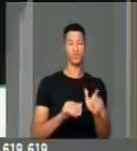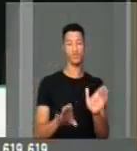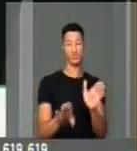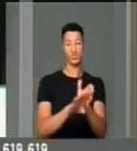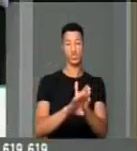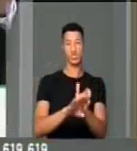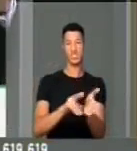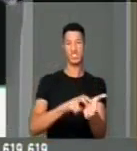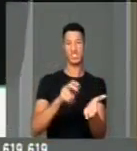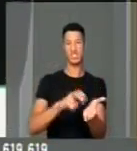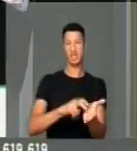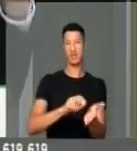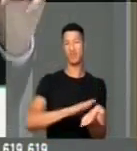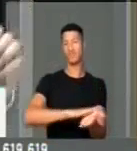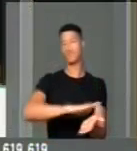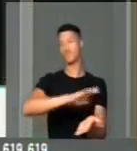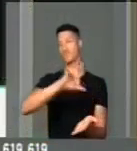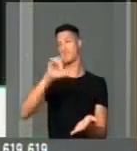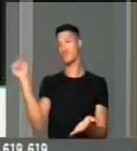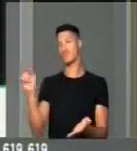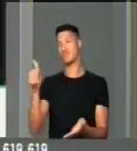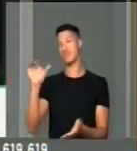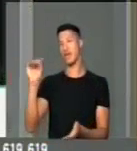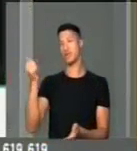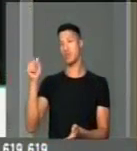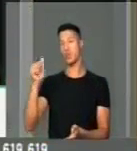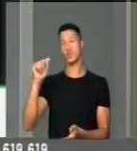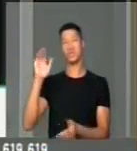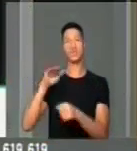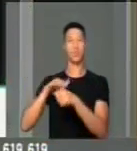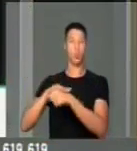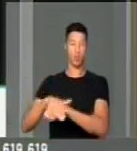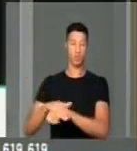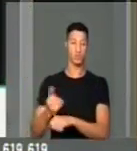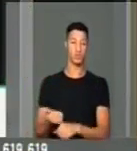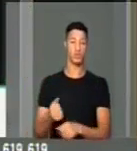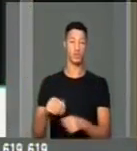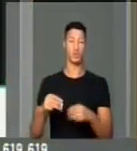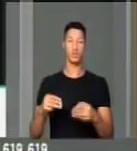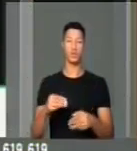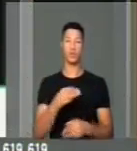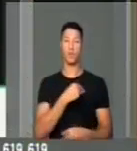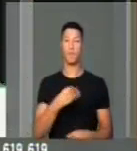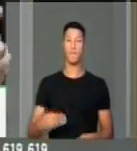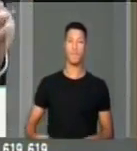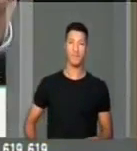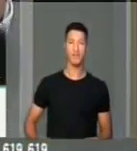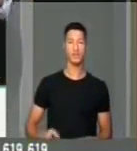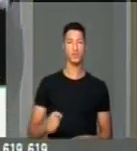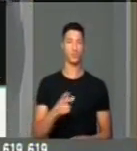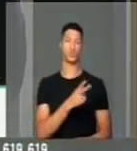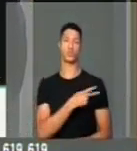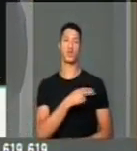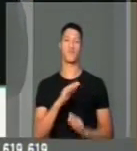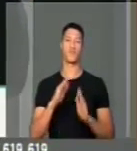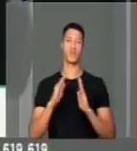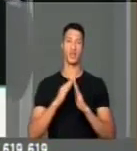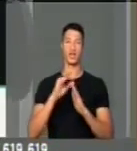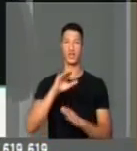do palácio em torno de 10, 11 horas da noite. O ministro-chefe da Casa Civil,